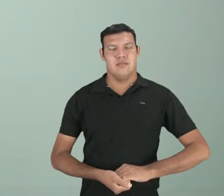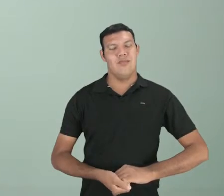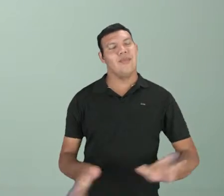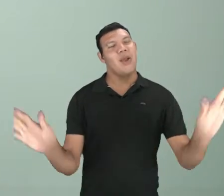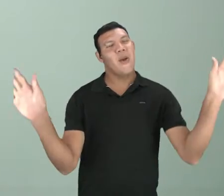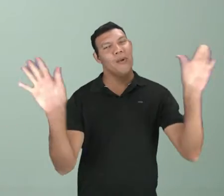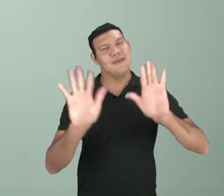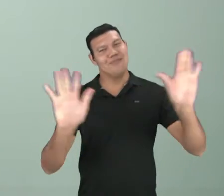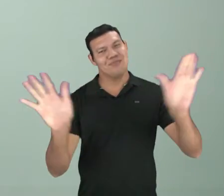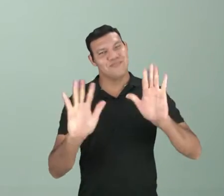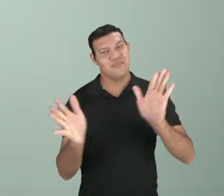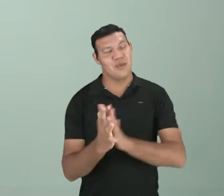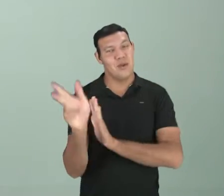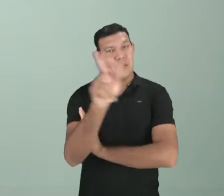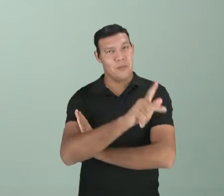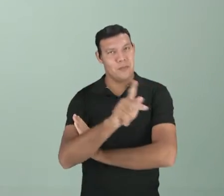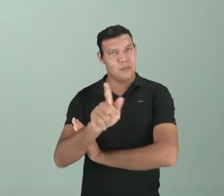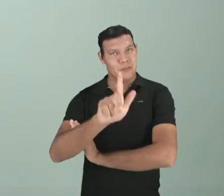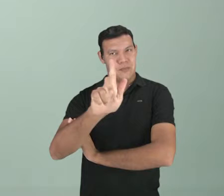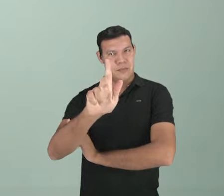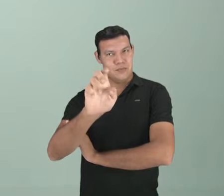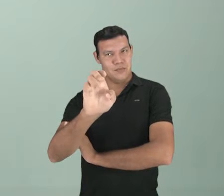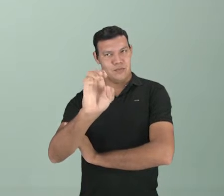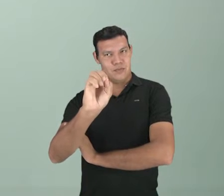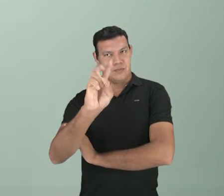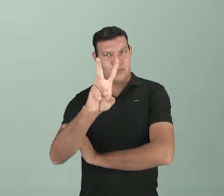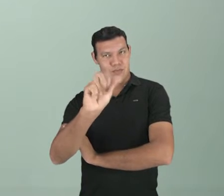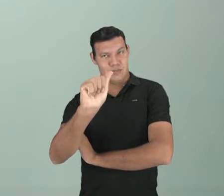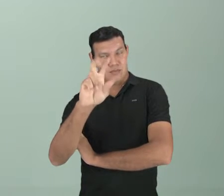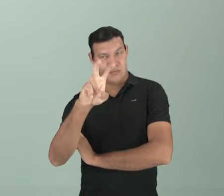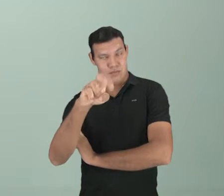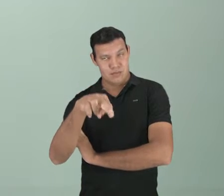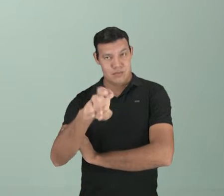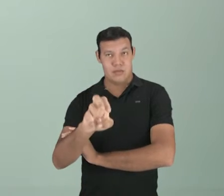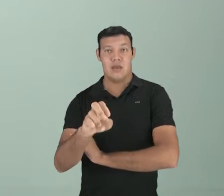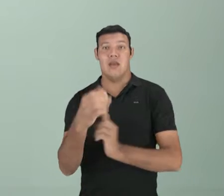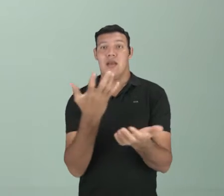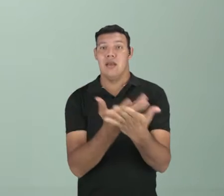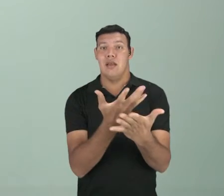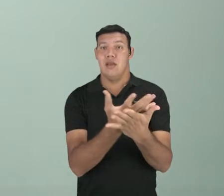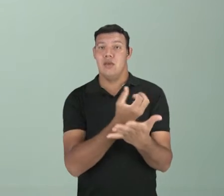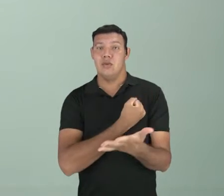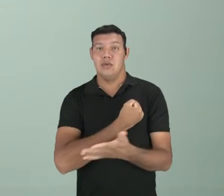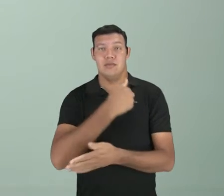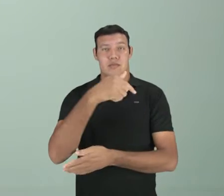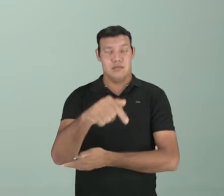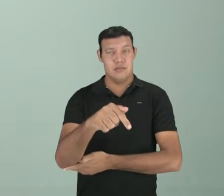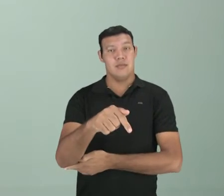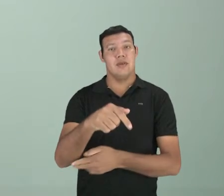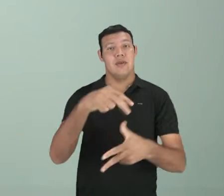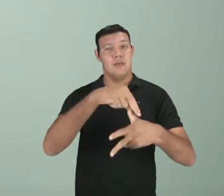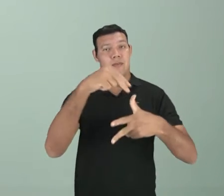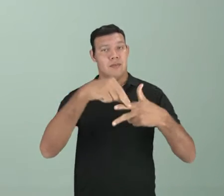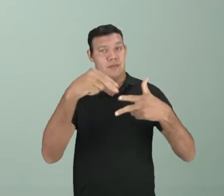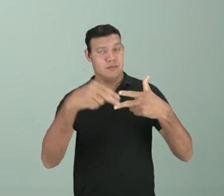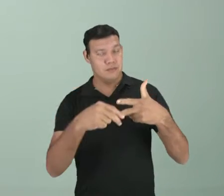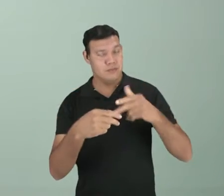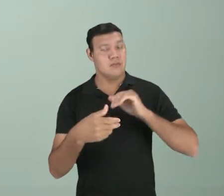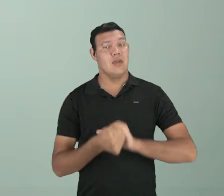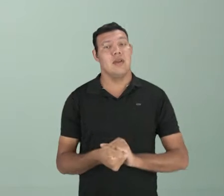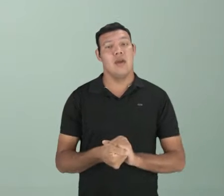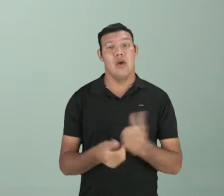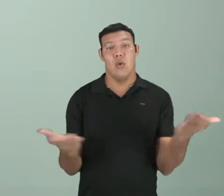o Olá eu sou professor Giovanni Mas vamos para a nossa aula 7 horas para ir hein vamos falar hoje sobre trabalho e